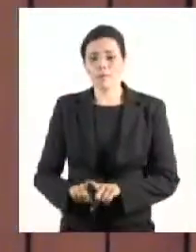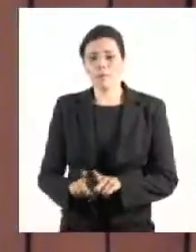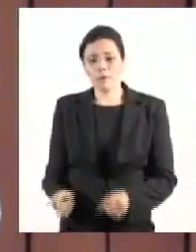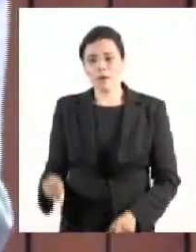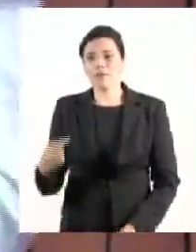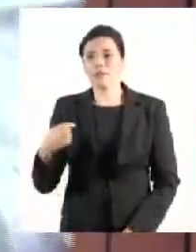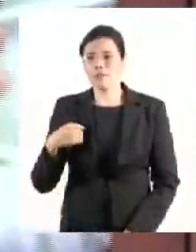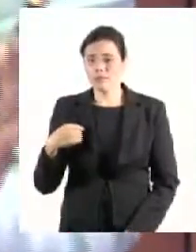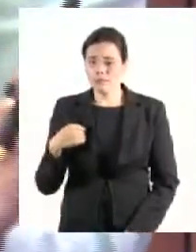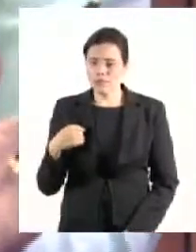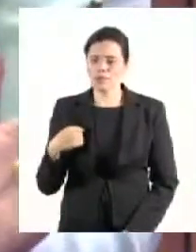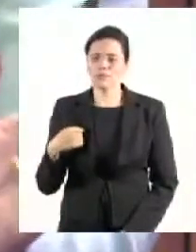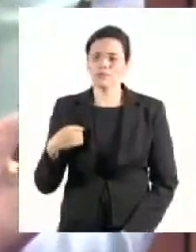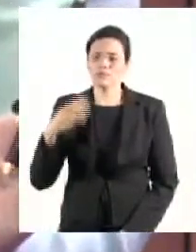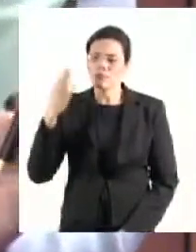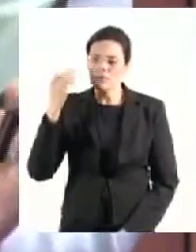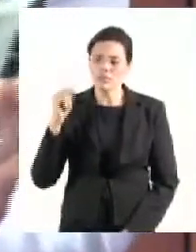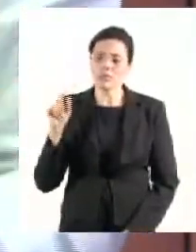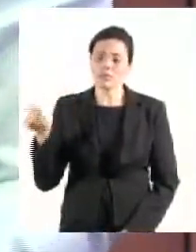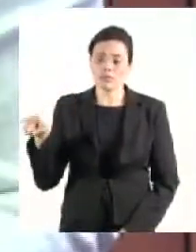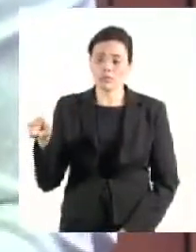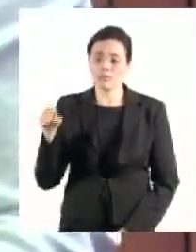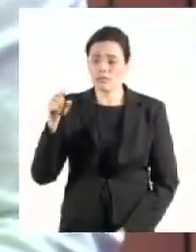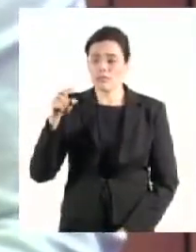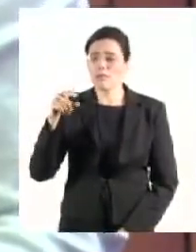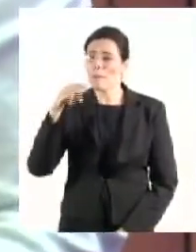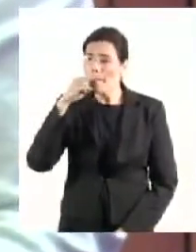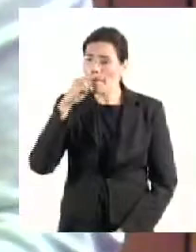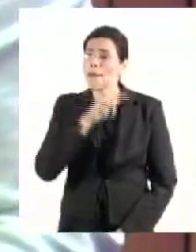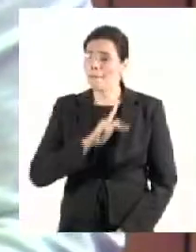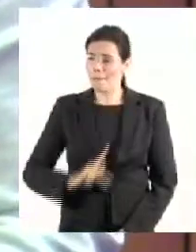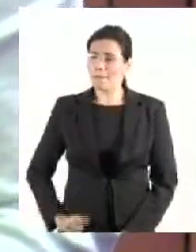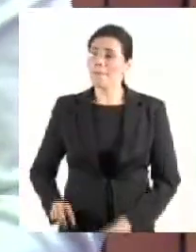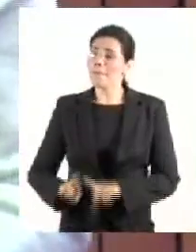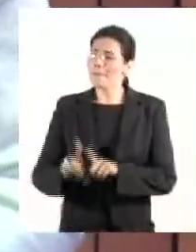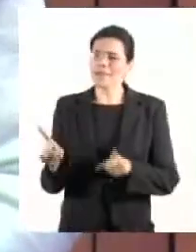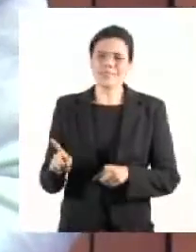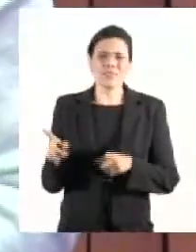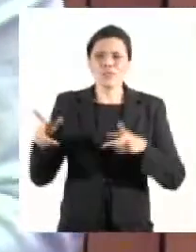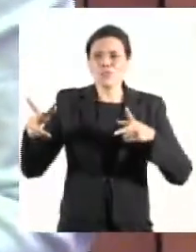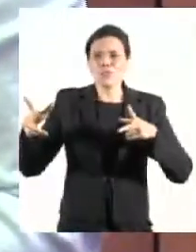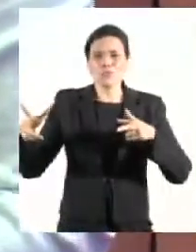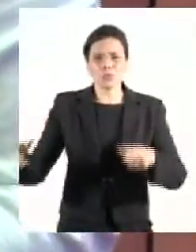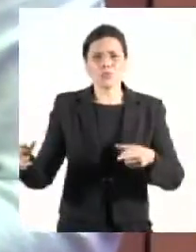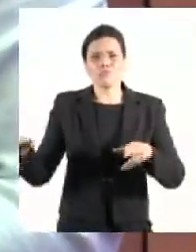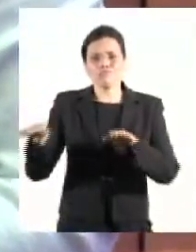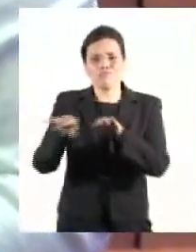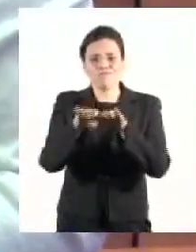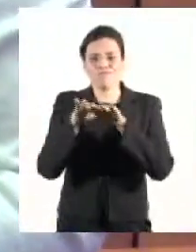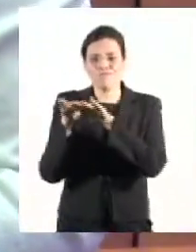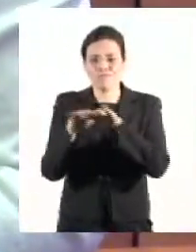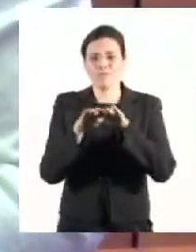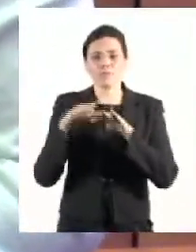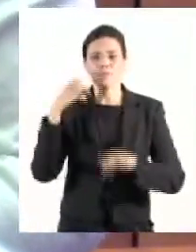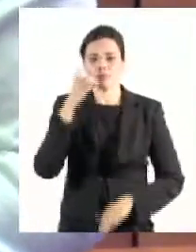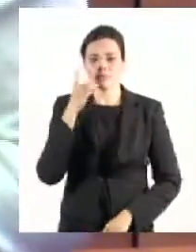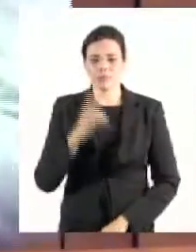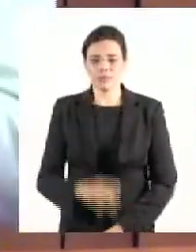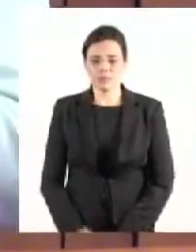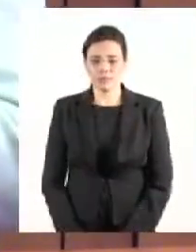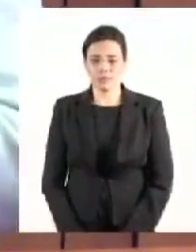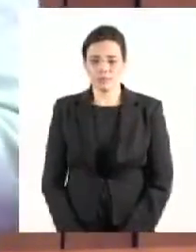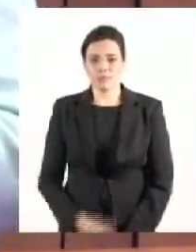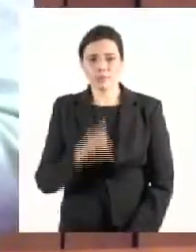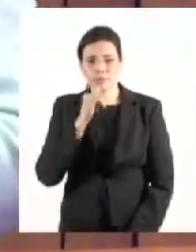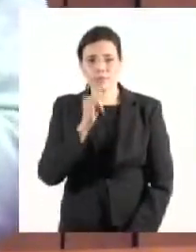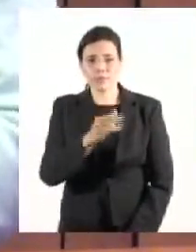40 deputados. Eu falo aquilo que eu falo para Vossa Excelência, deputado Adriano. O